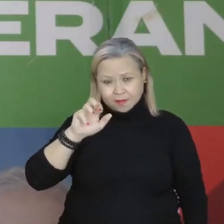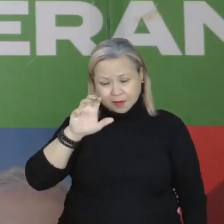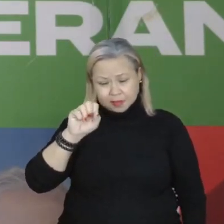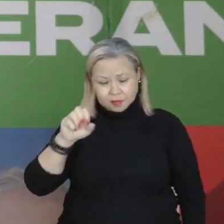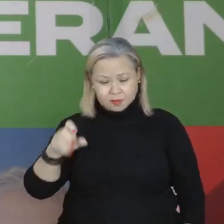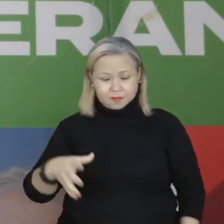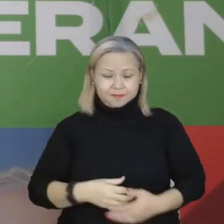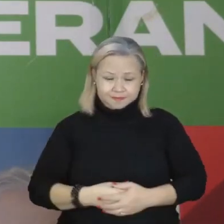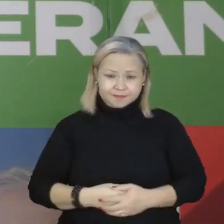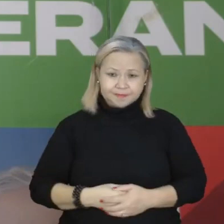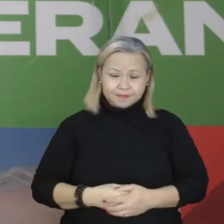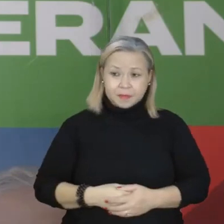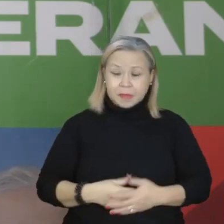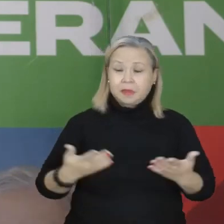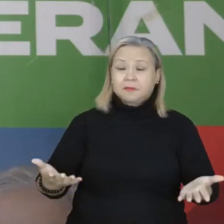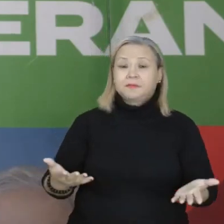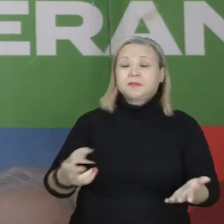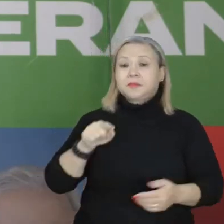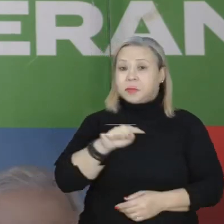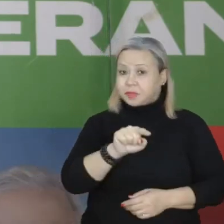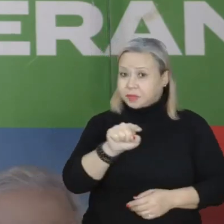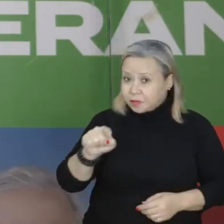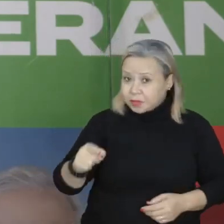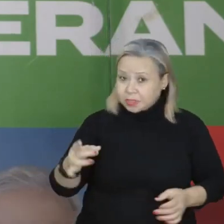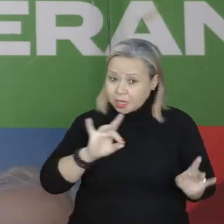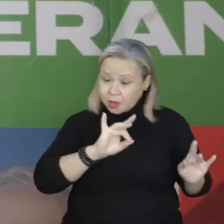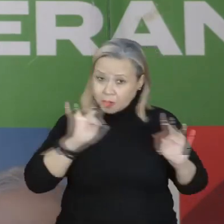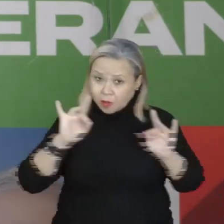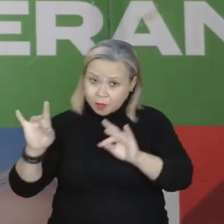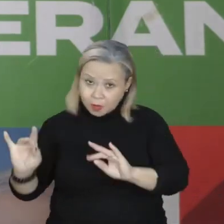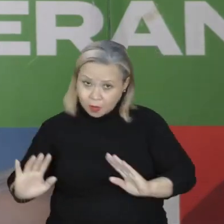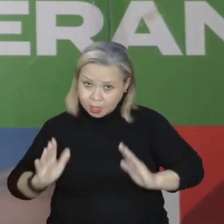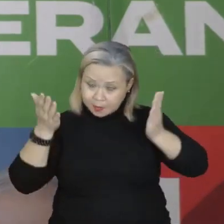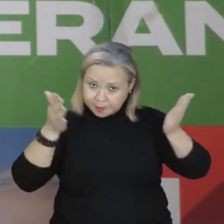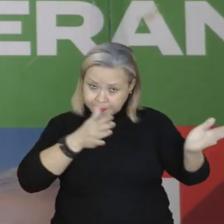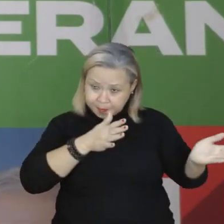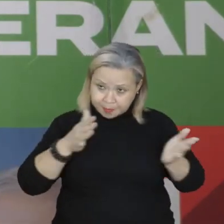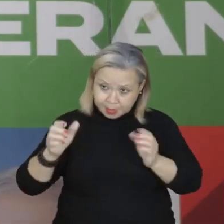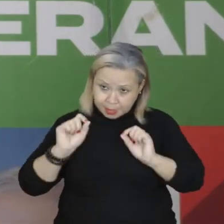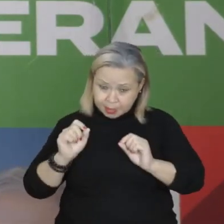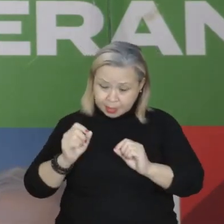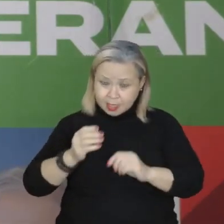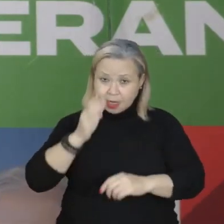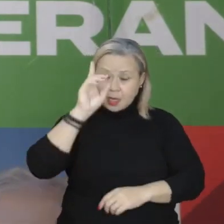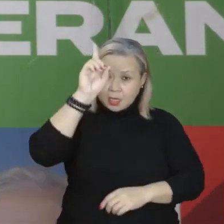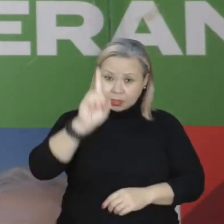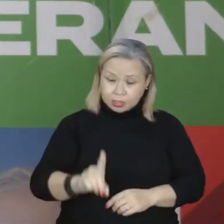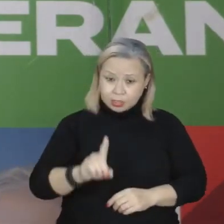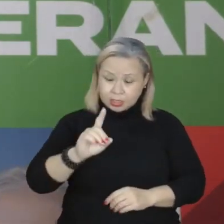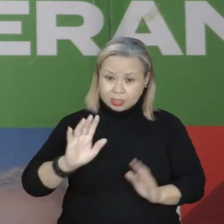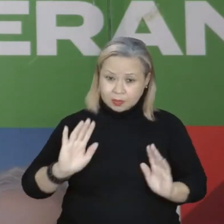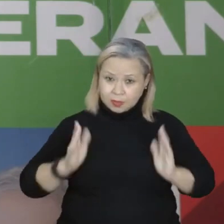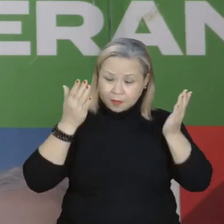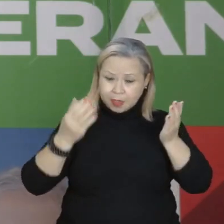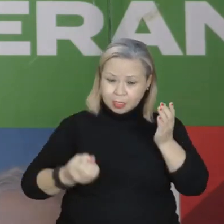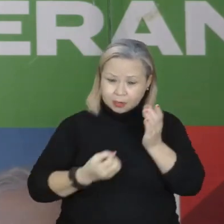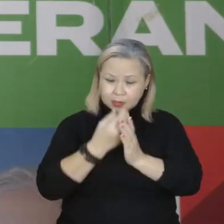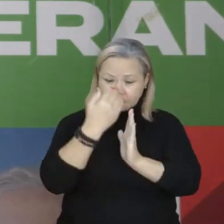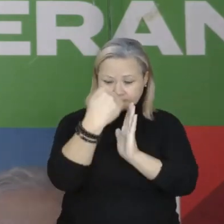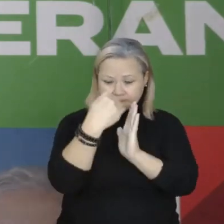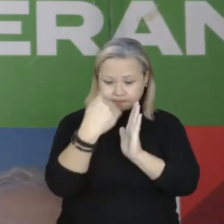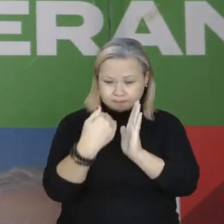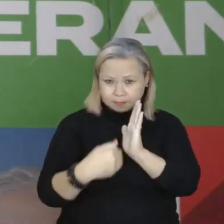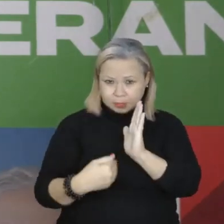vai perceber que desde o começo da campanha, a direção da campanha tem estabelecido que